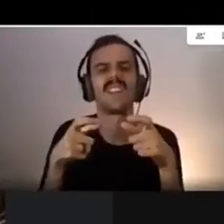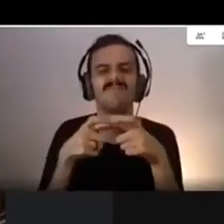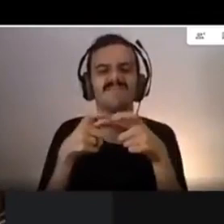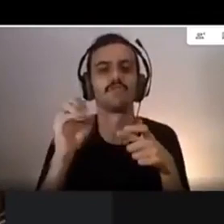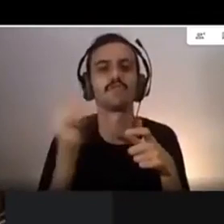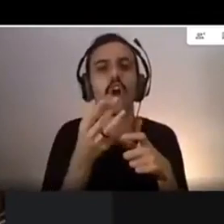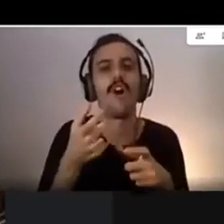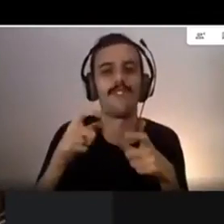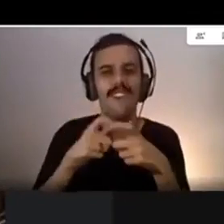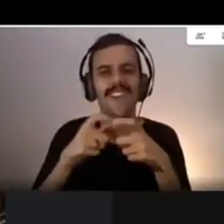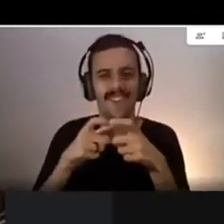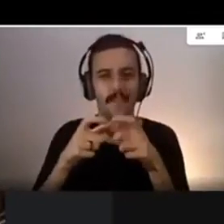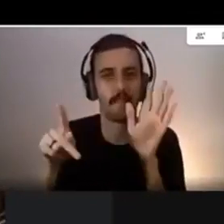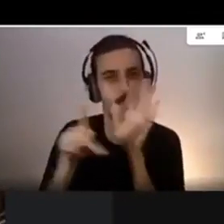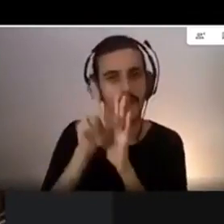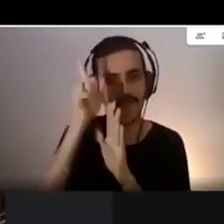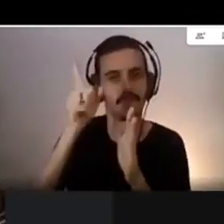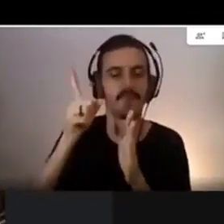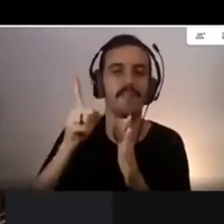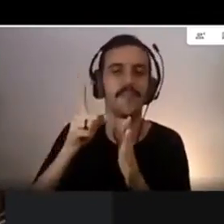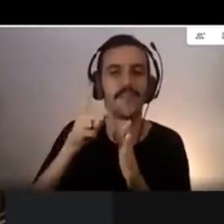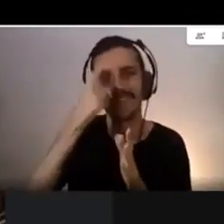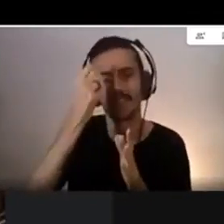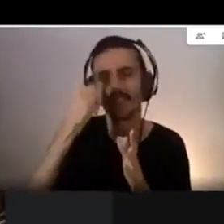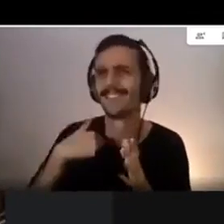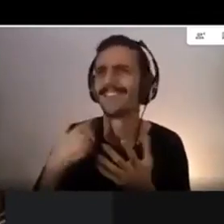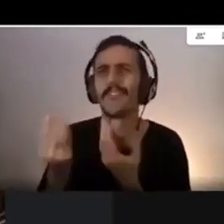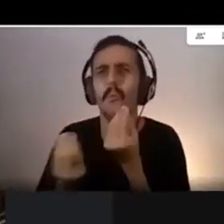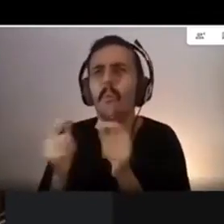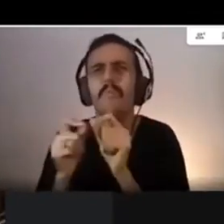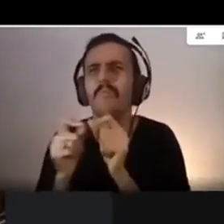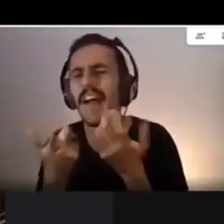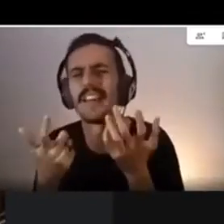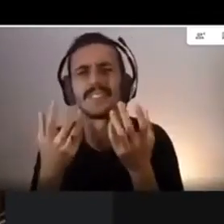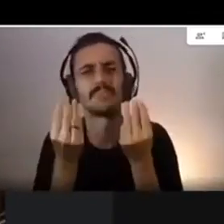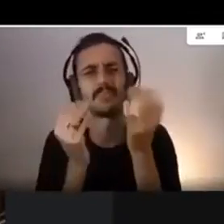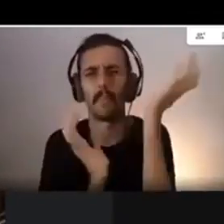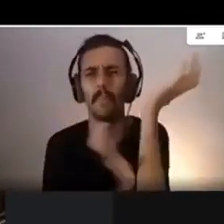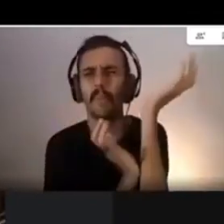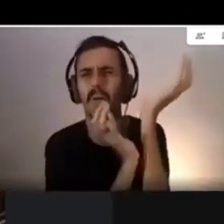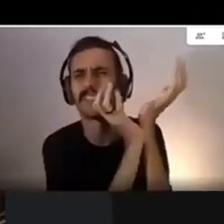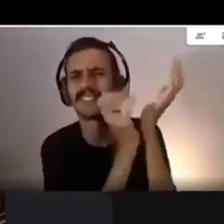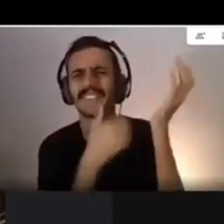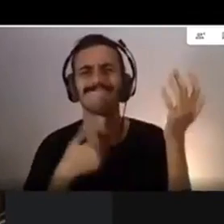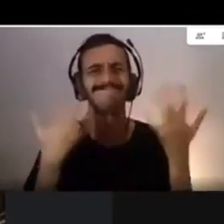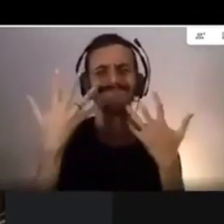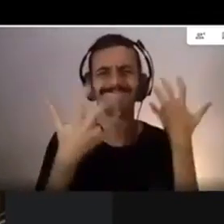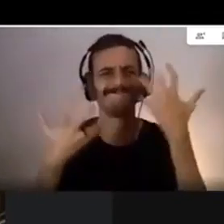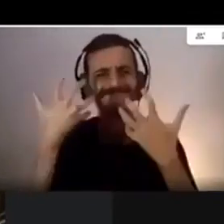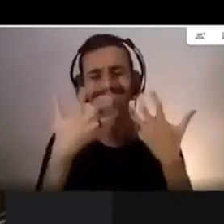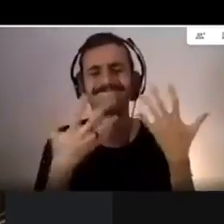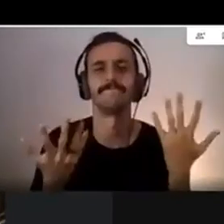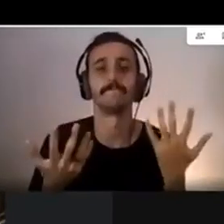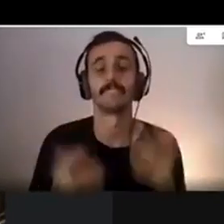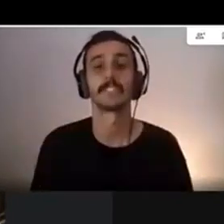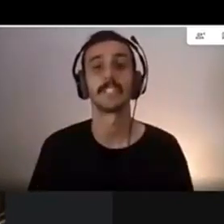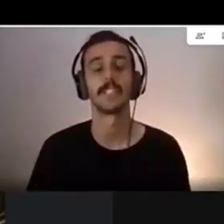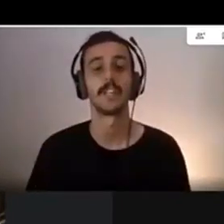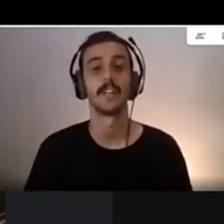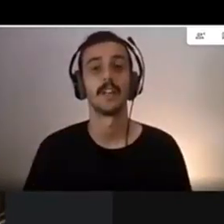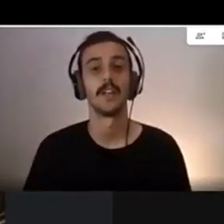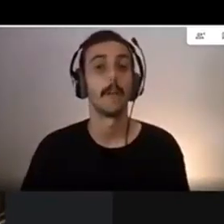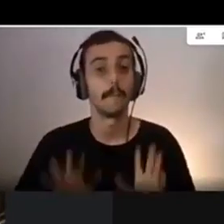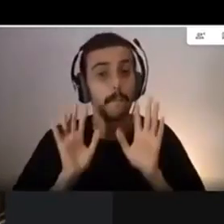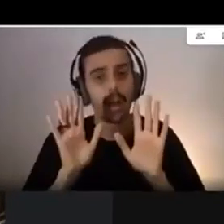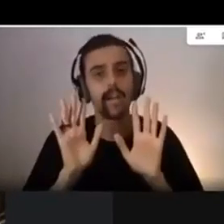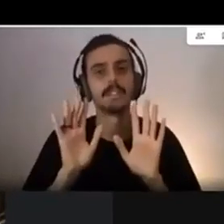burocráticas da universidade. E numa segunda entrada, quando eu já estava habituada assim ao esquema de